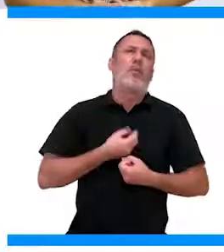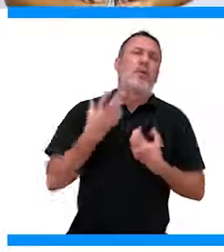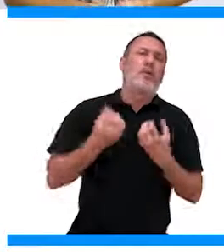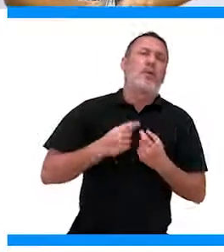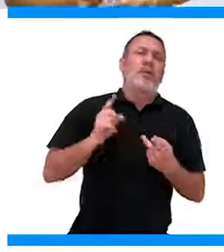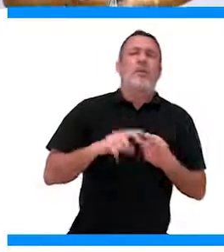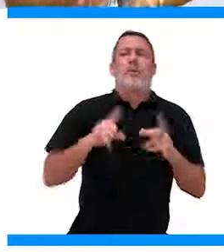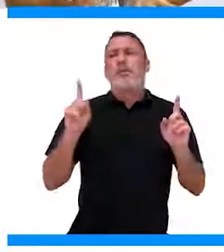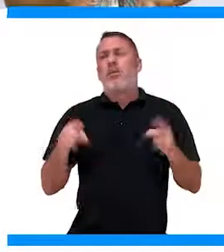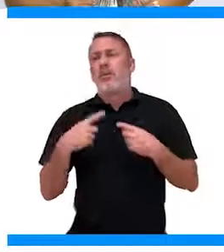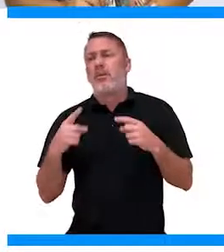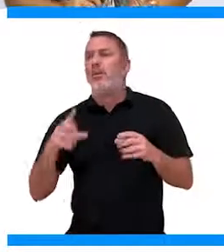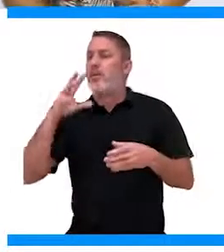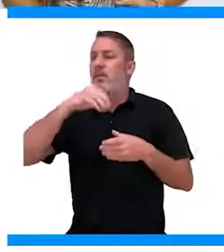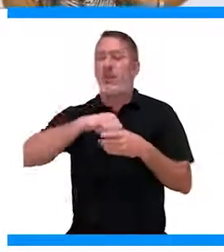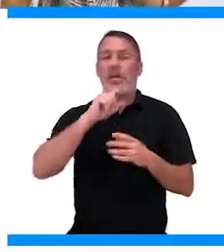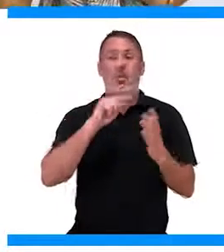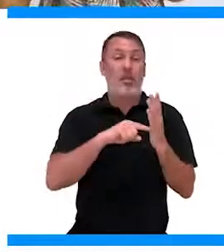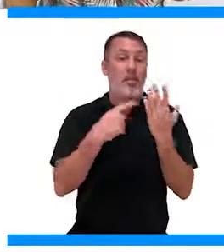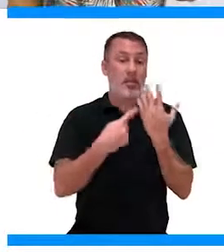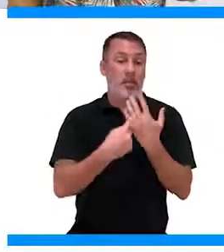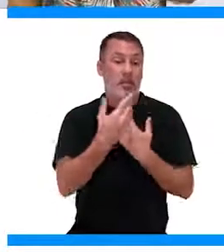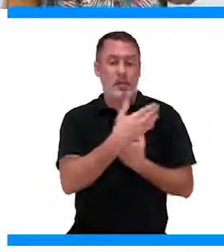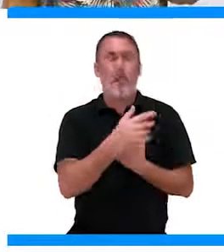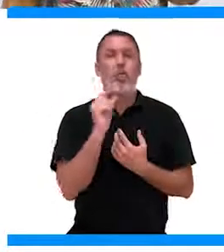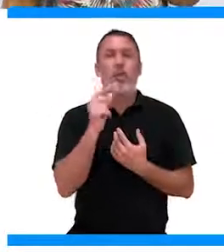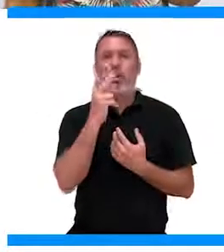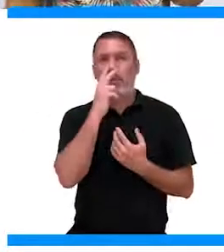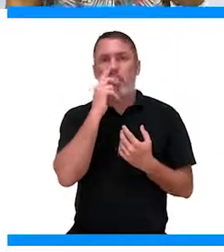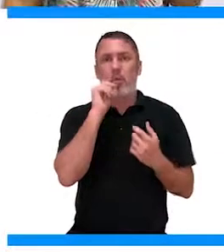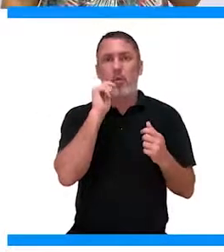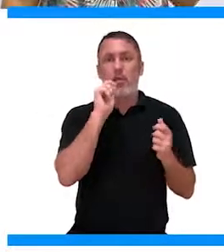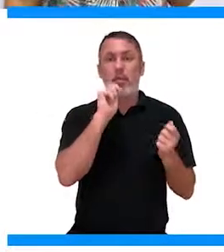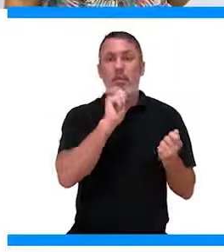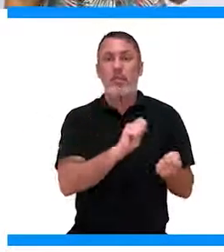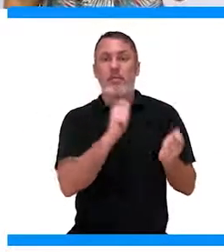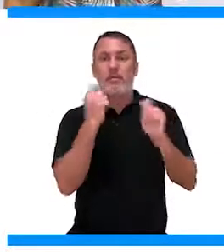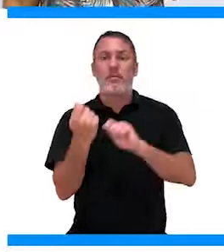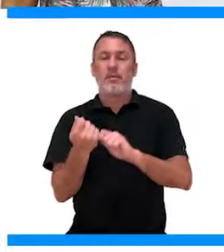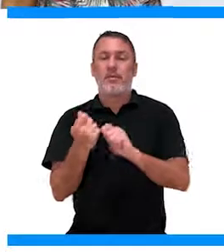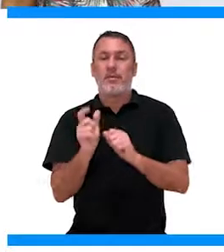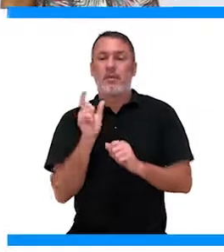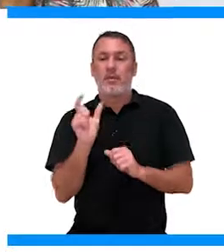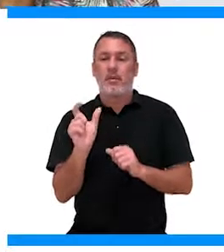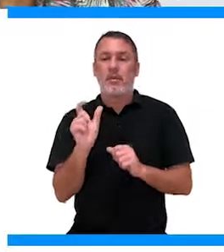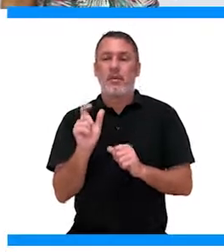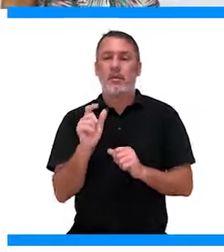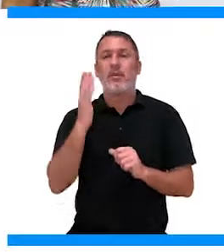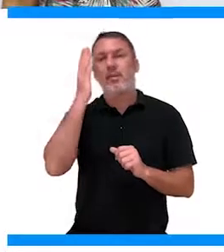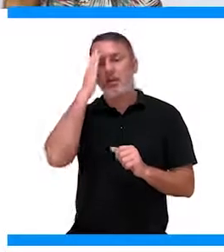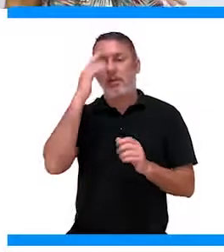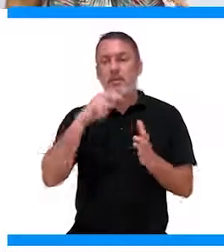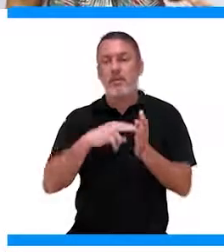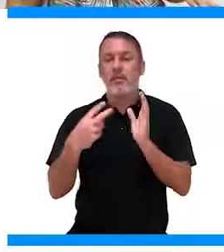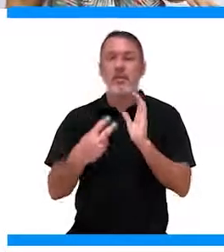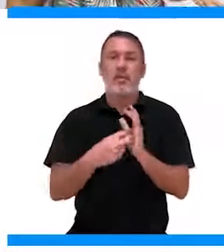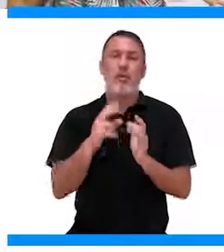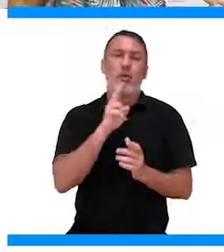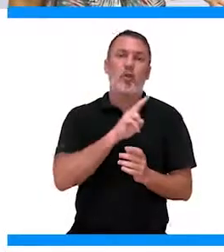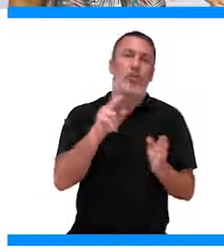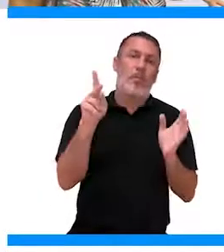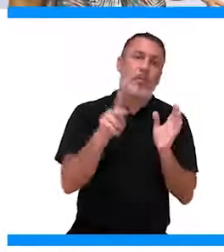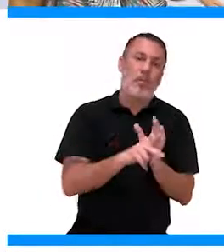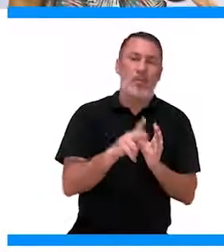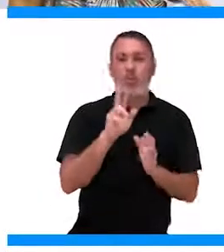usual assim na poesia, na música, né? A metáfora, ela é uma transferência de um termo para um contexto de significado que não lhe é